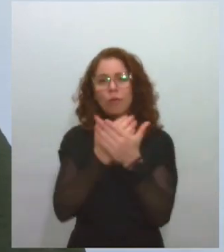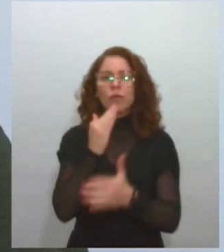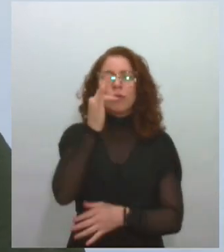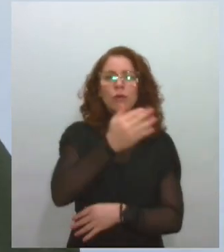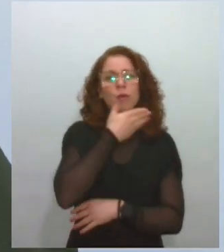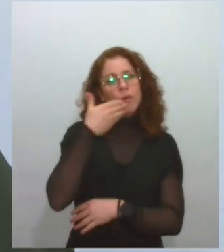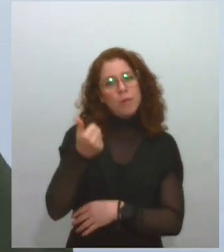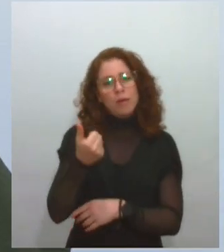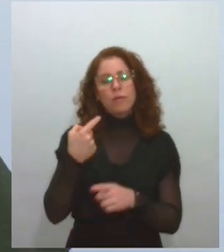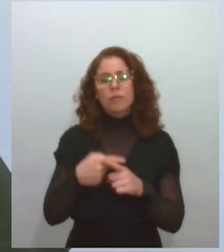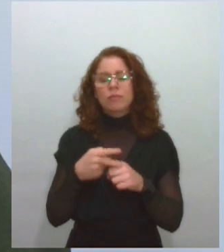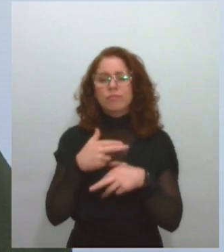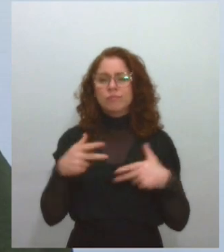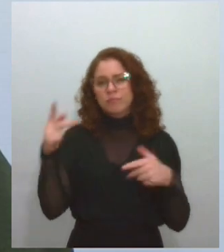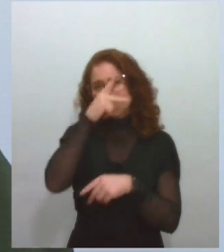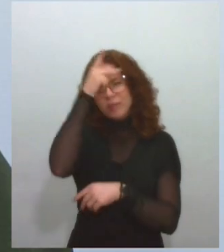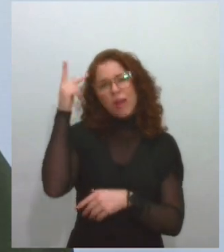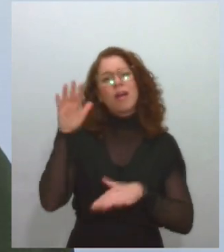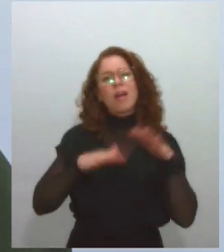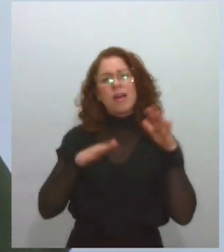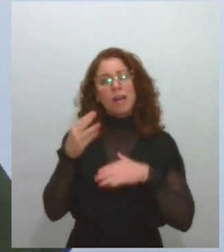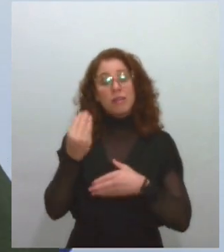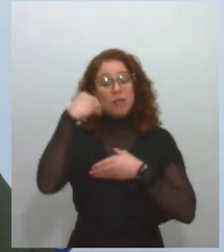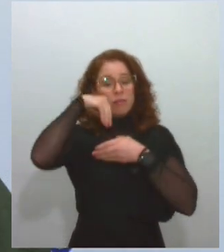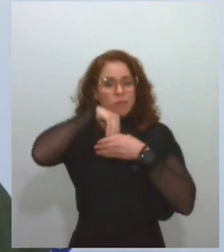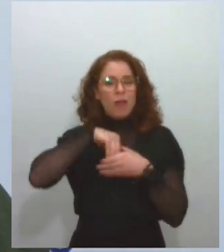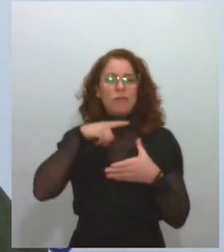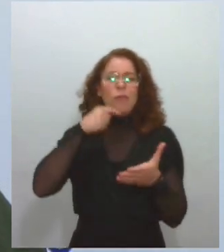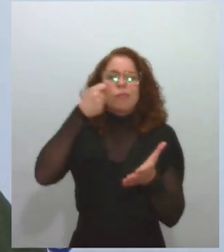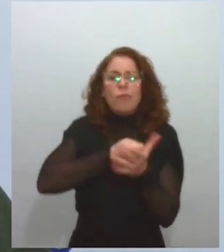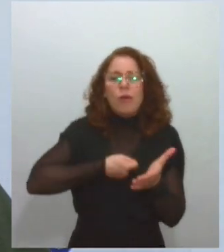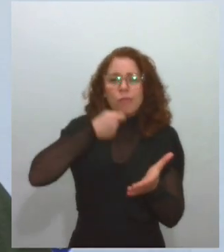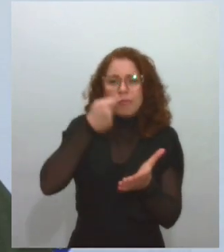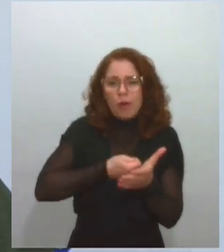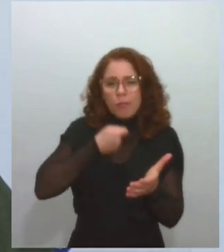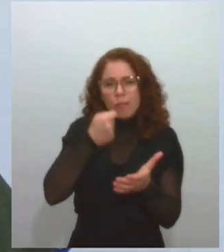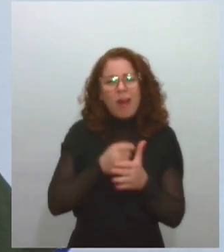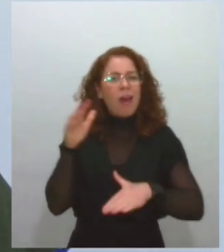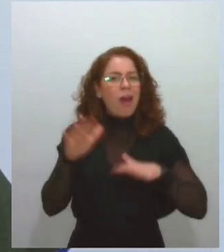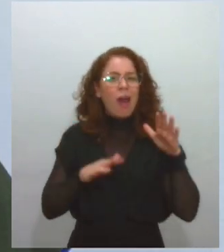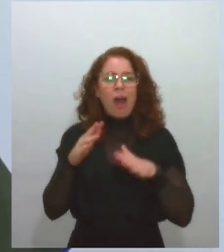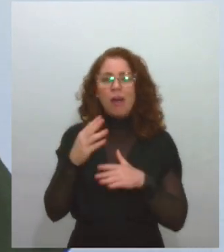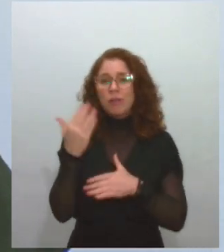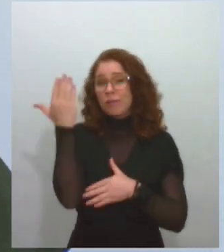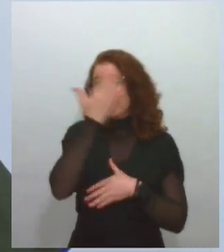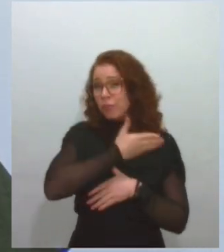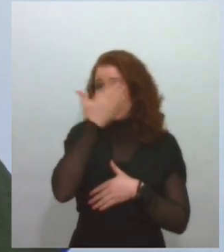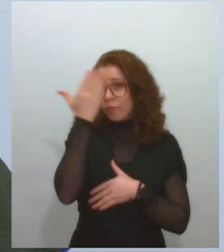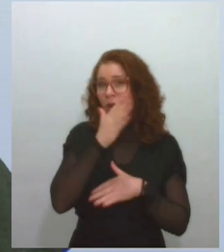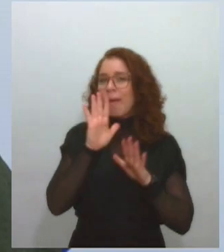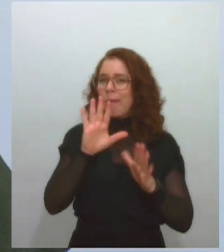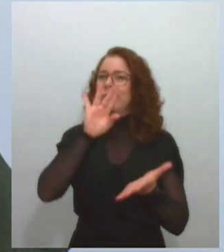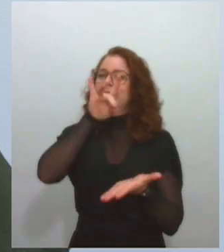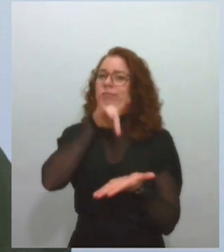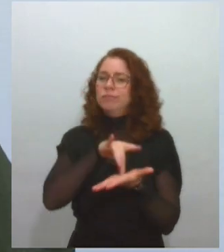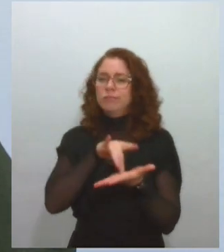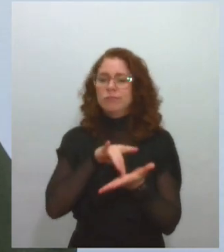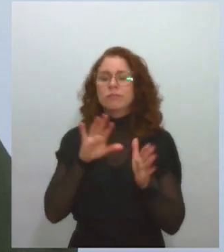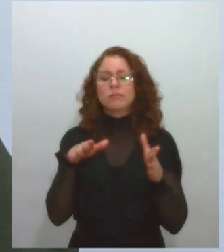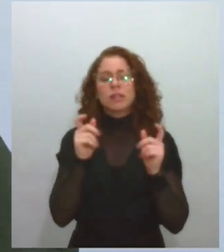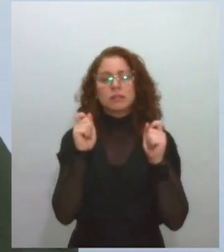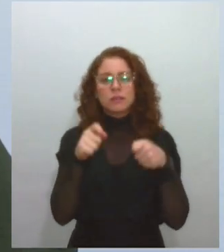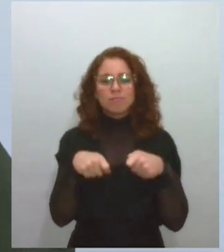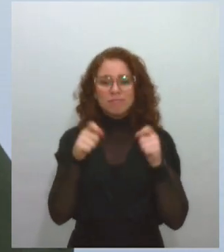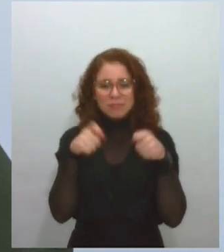as suas lutas internas e essas lutas, às vezes, não são visíveis, mas são reais. Então, se precisar, peça ajuda, porque é